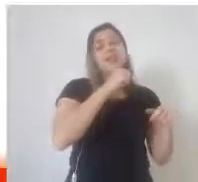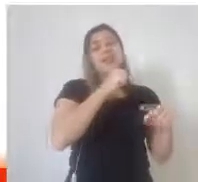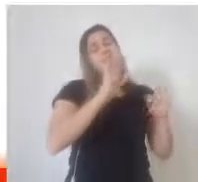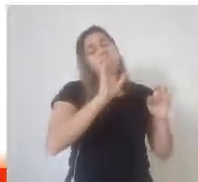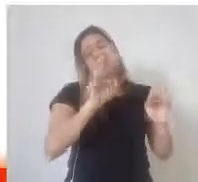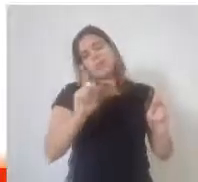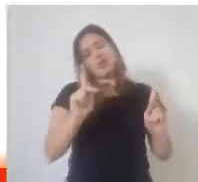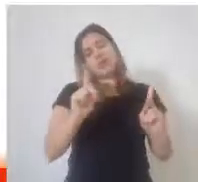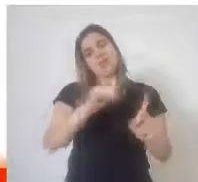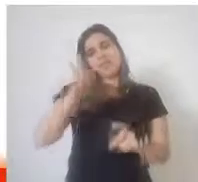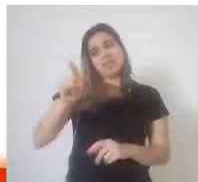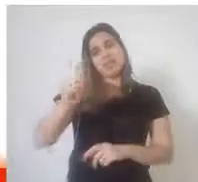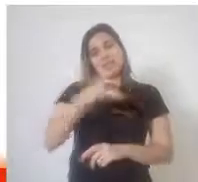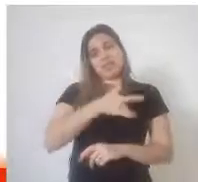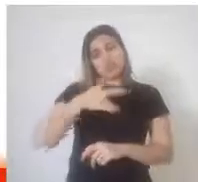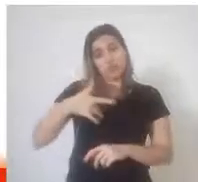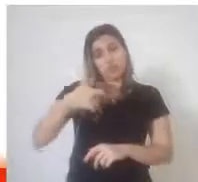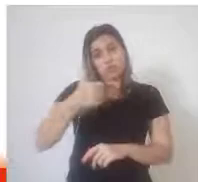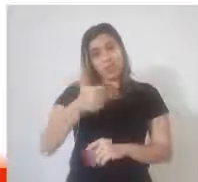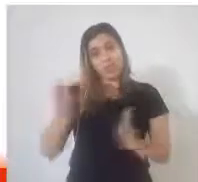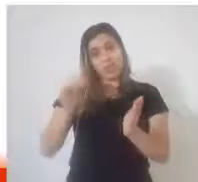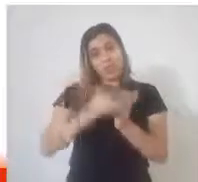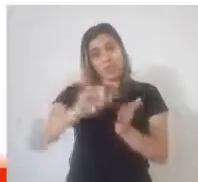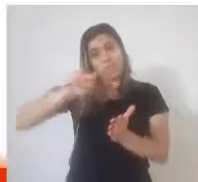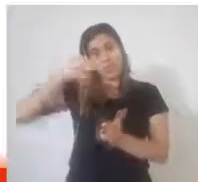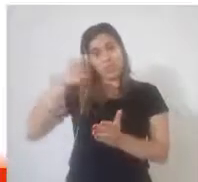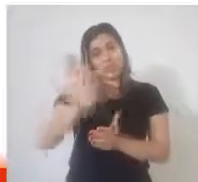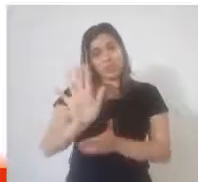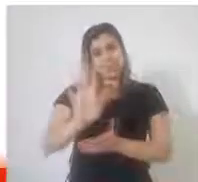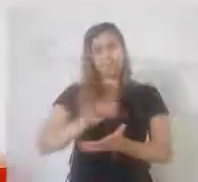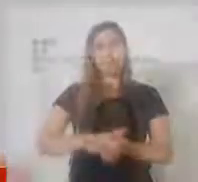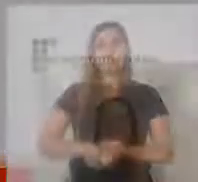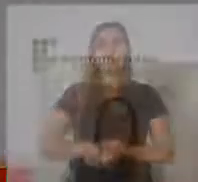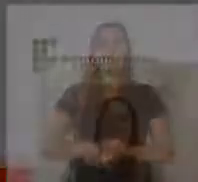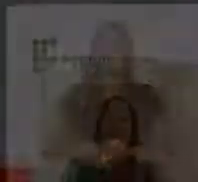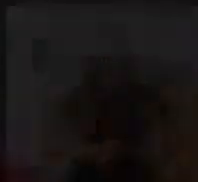mas faz parte, tá? Então fiquem bem e até a próxima. Tchau, tchau.